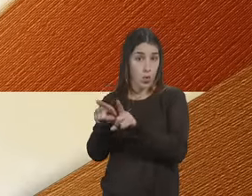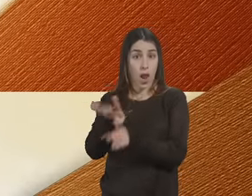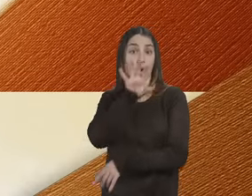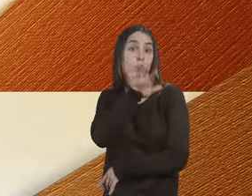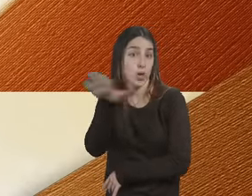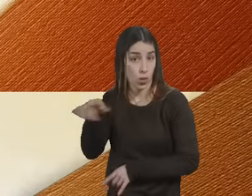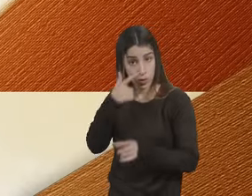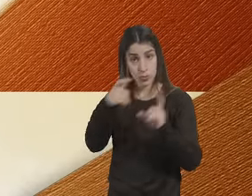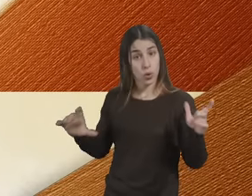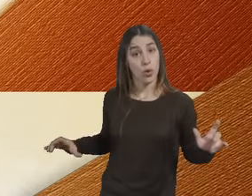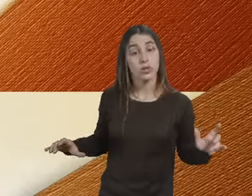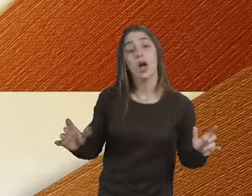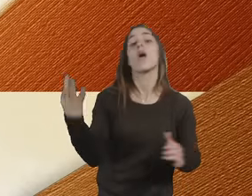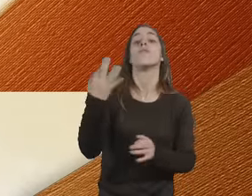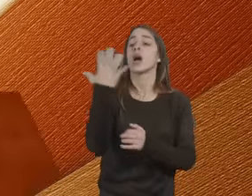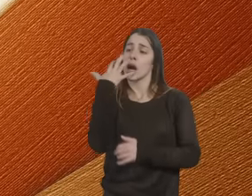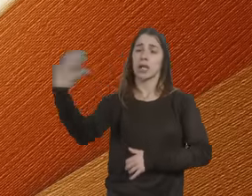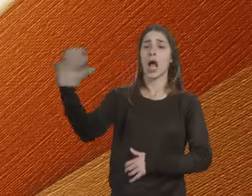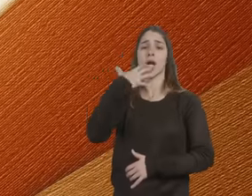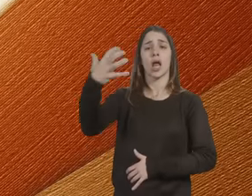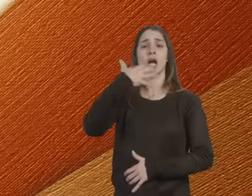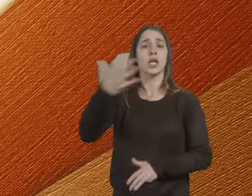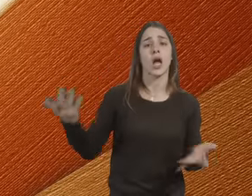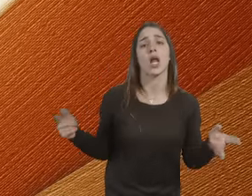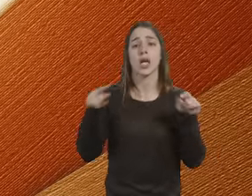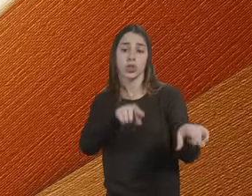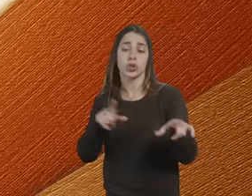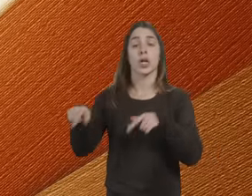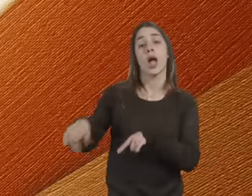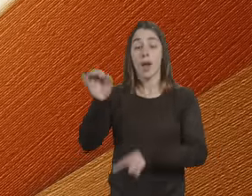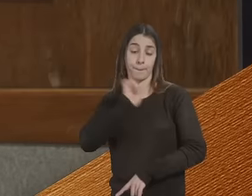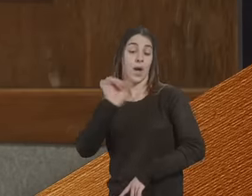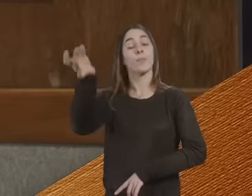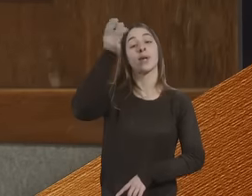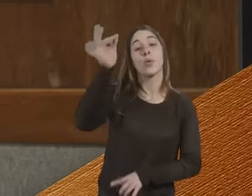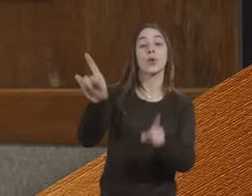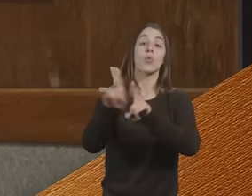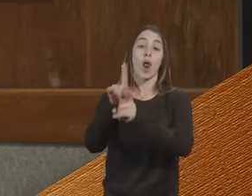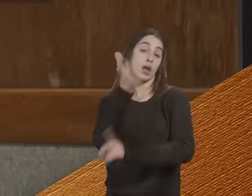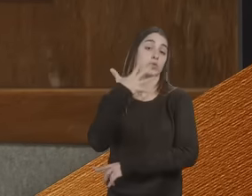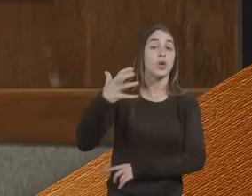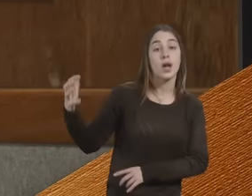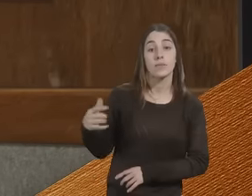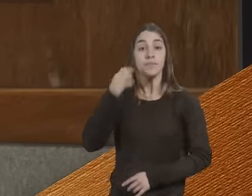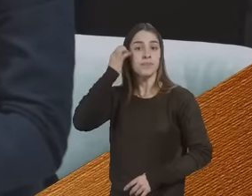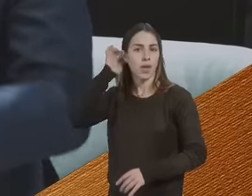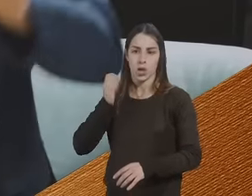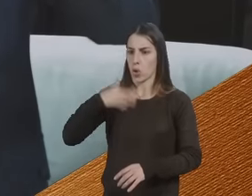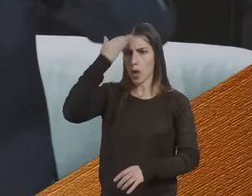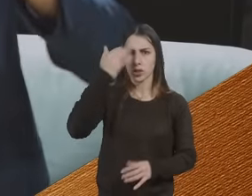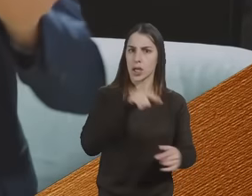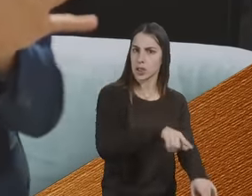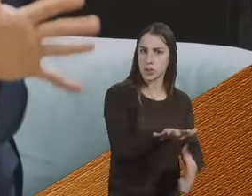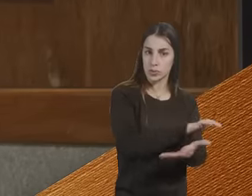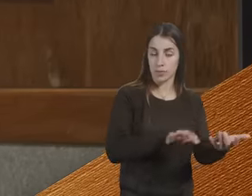neste momento por ter... Ah, tem eles a gritar pelo Ismael e tem isto e aquilo. Desculpem, na minha opinião, ele está a gozar com a cara do rapaz. Na minha opinião. Eu achei isto polémico. Eu não